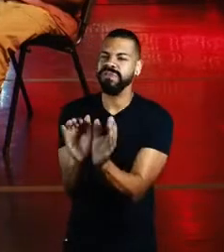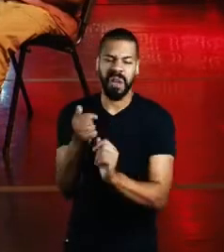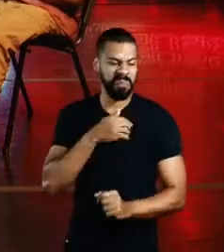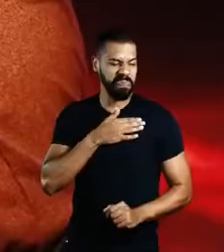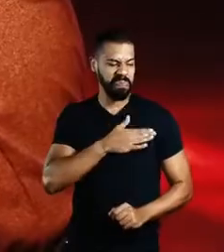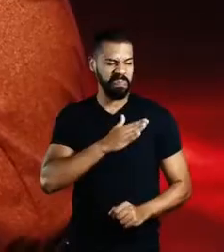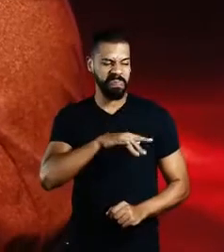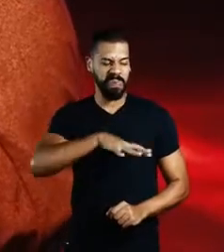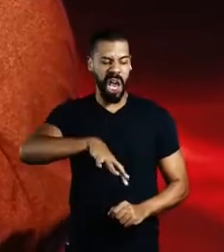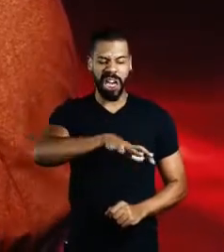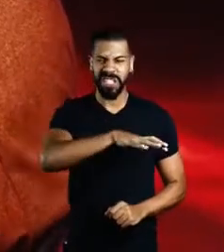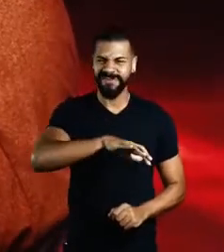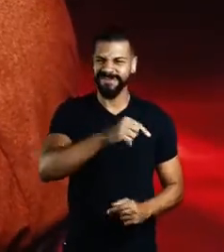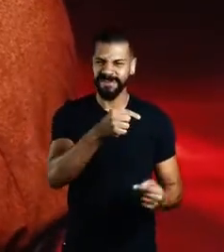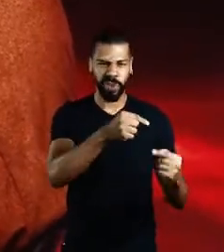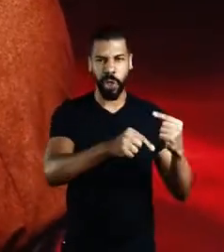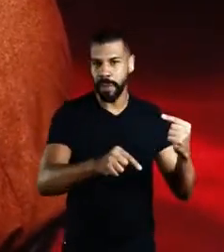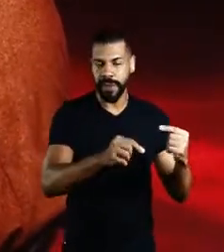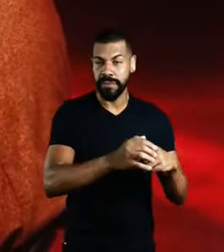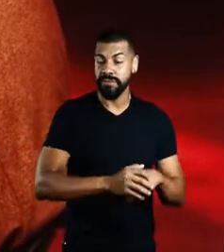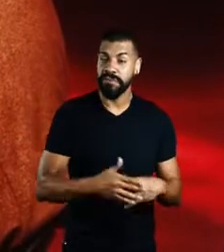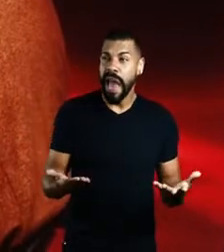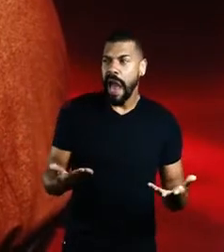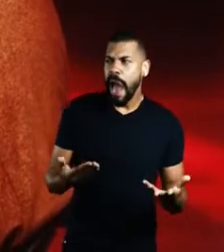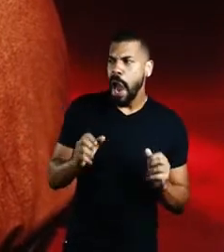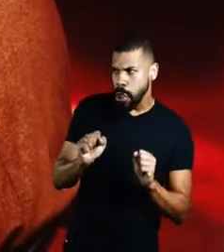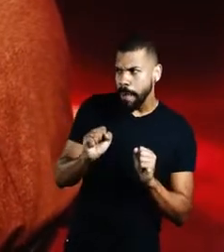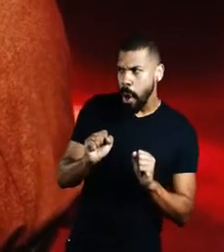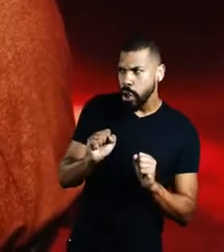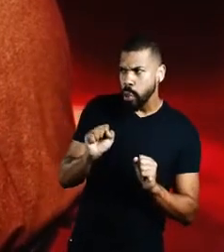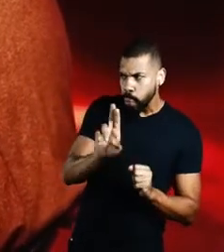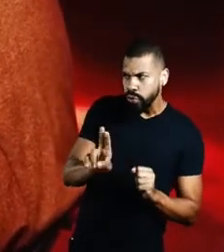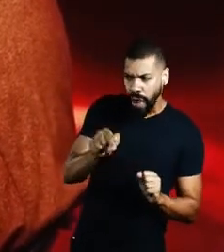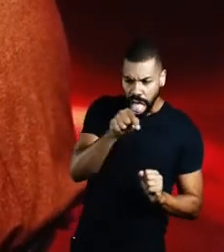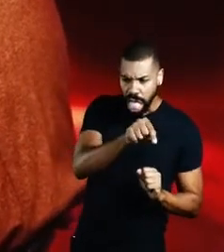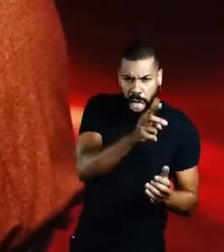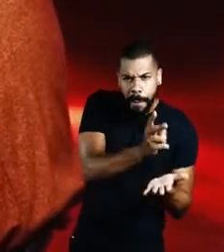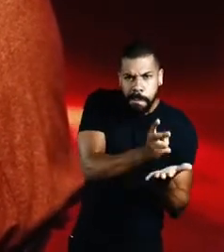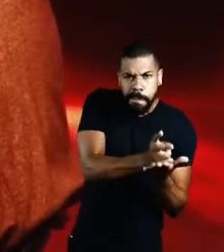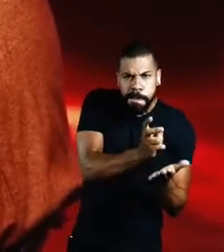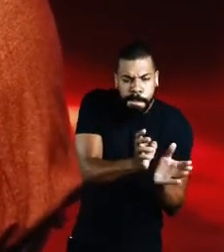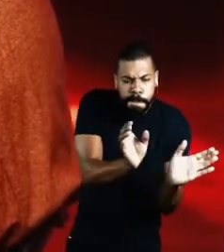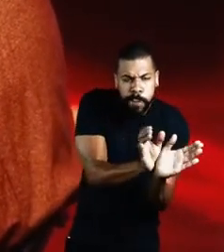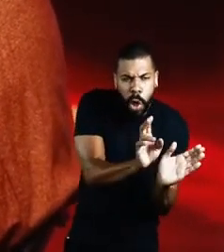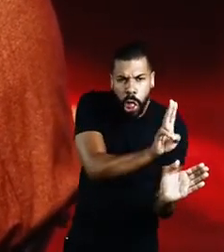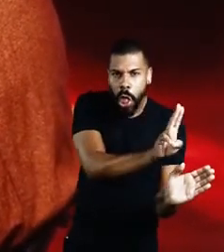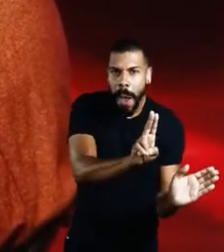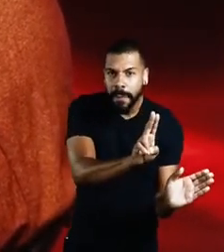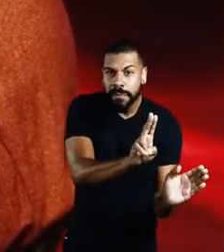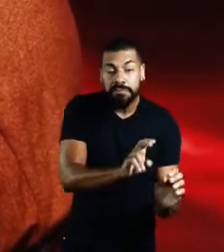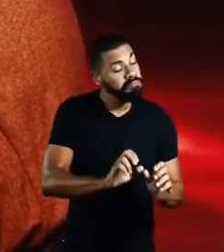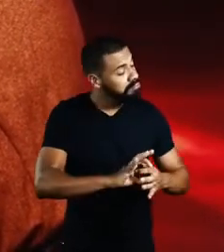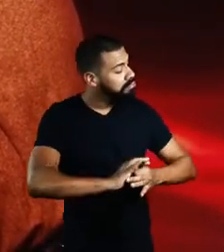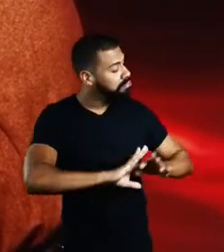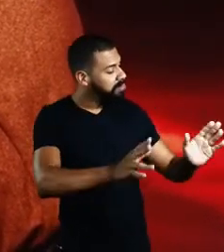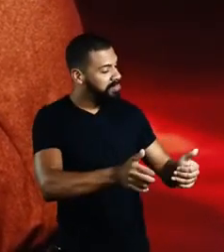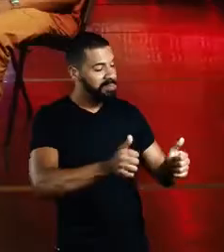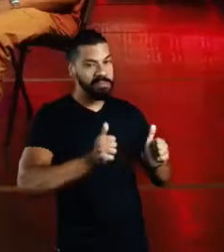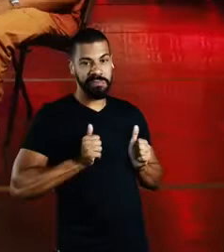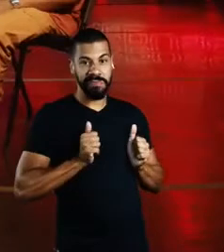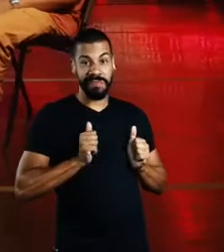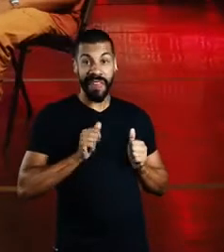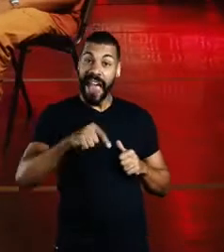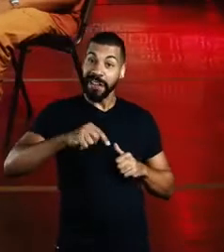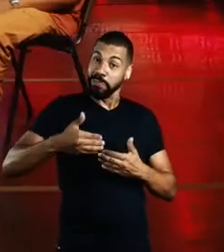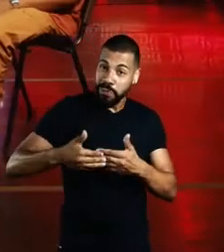nome, Região Abissal. Aí nós falamos, pô, a gente pode pegar esse nome? O cara, não, beleza, de vocês. Que foi aí aonde virou Região Abissal,